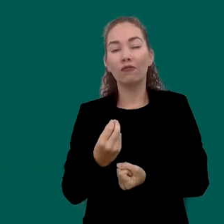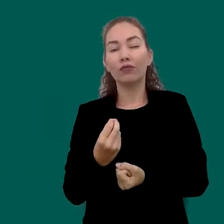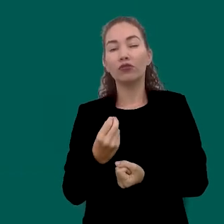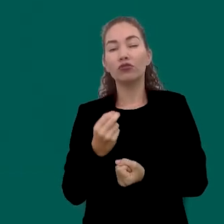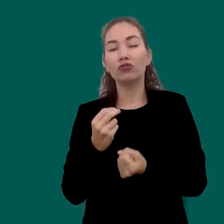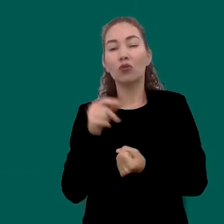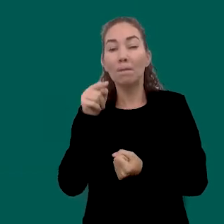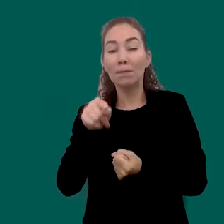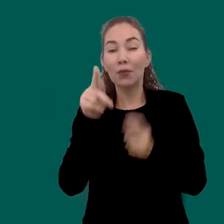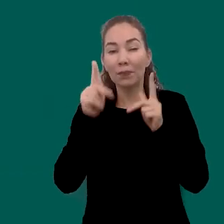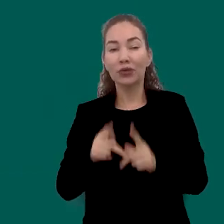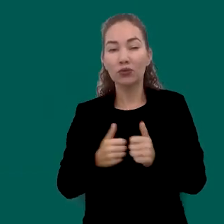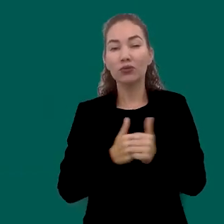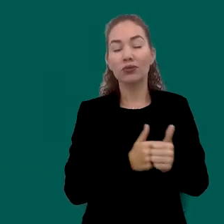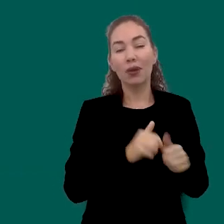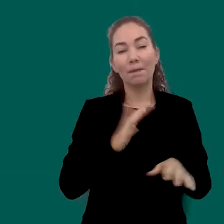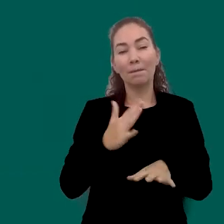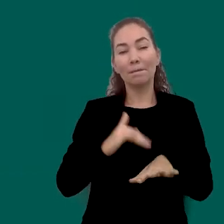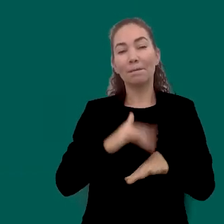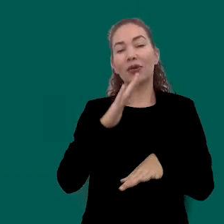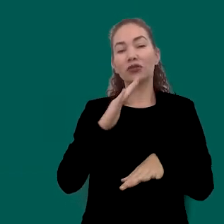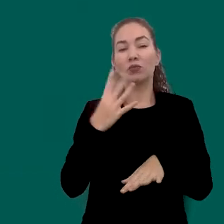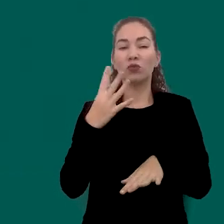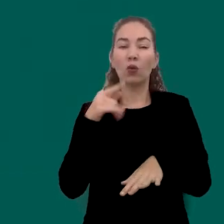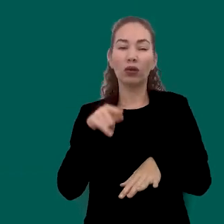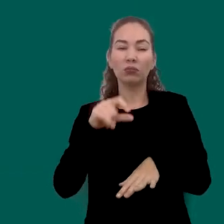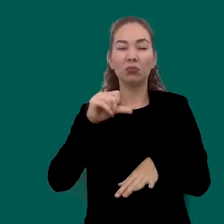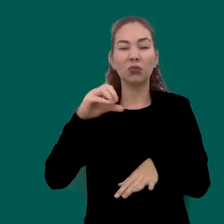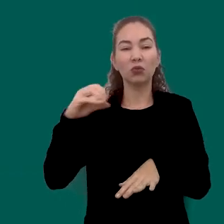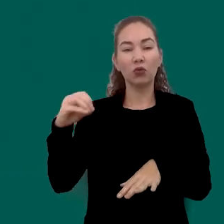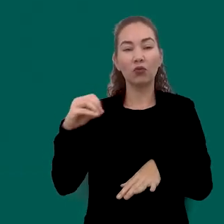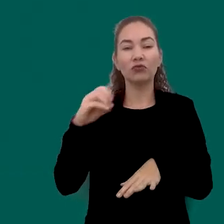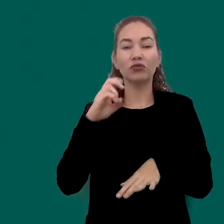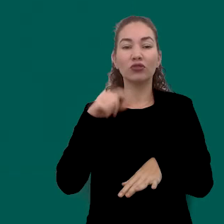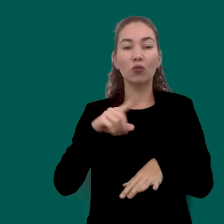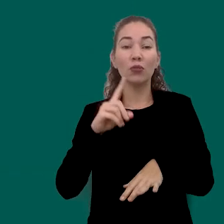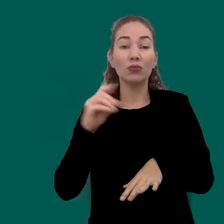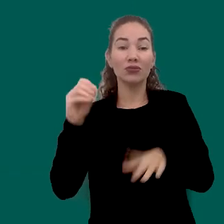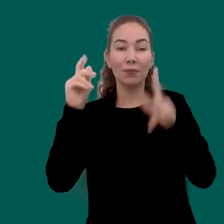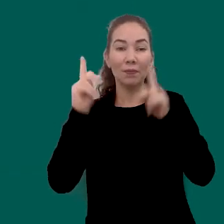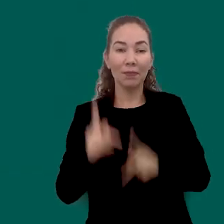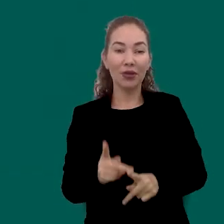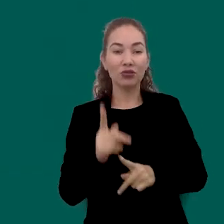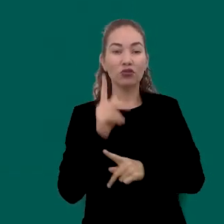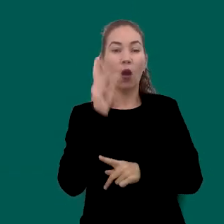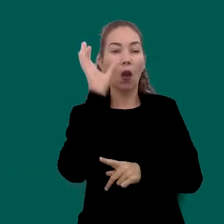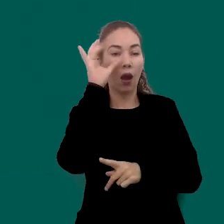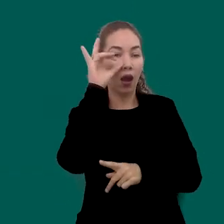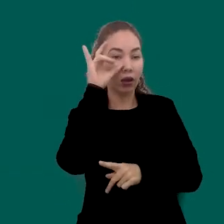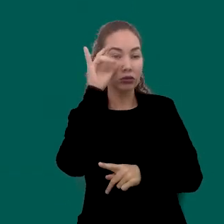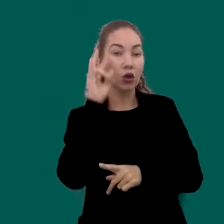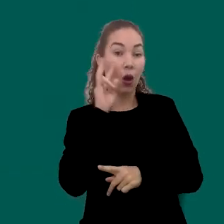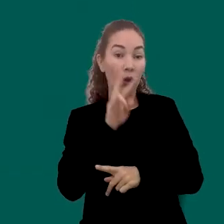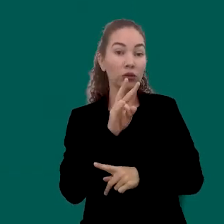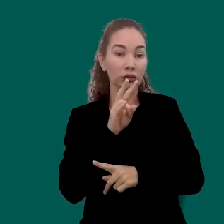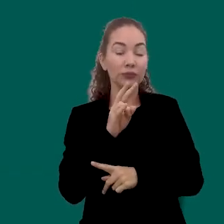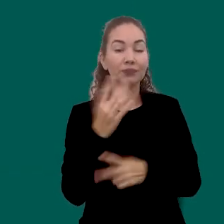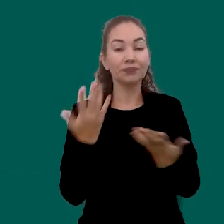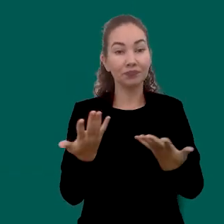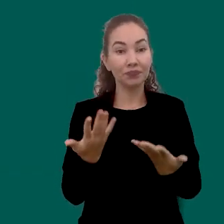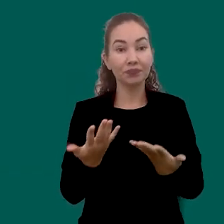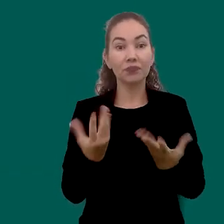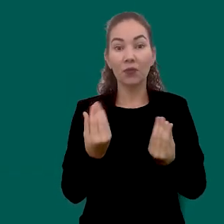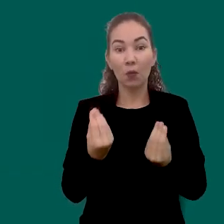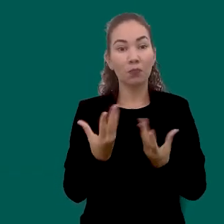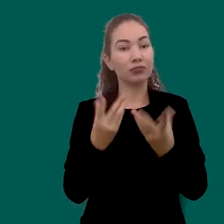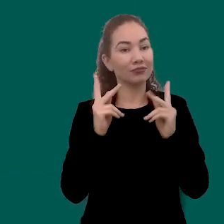seguidores e os stories atingem mais ou menos 4.900, 5.100 pessoas. Então, o número de visualizações nos stories é